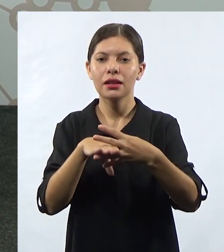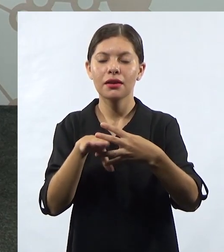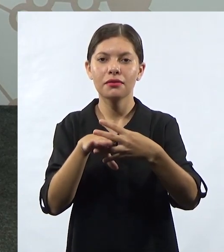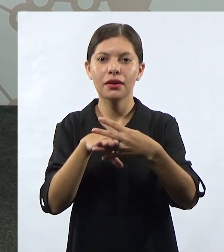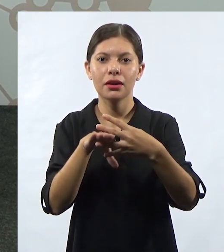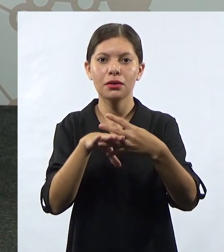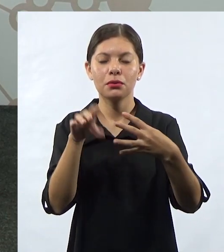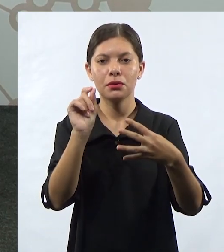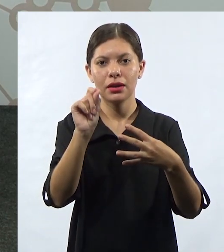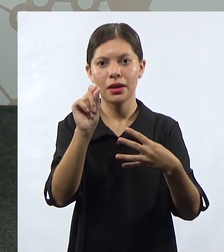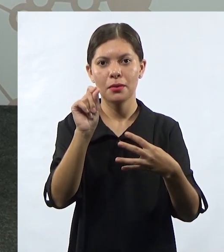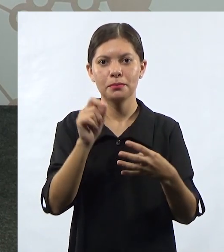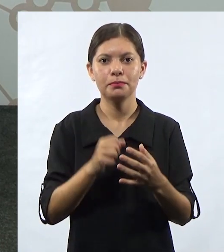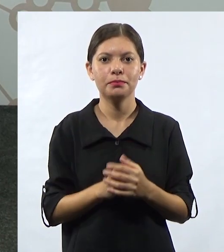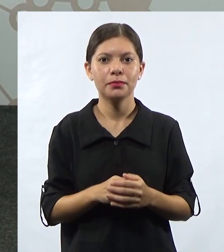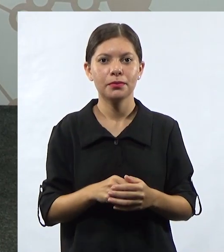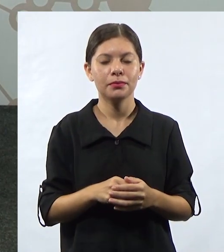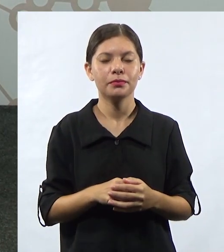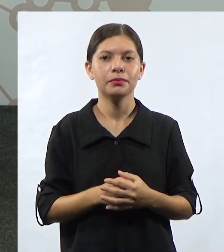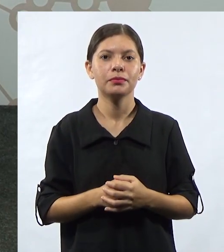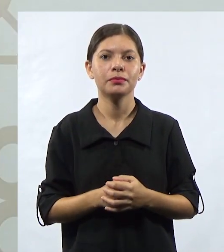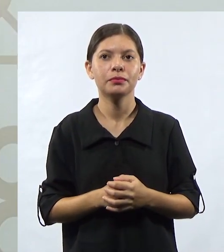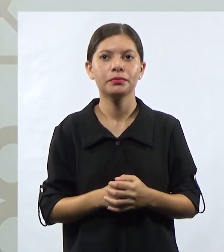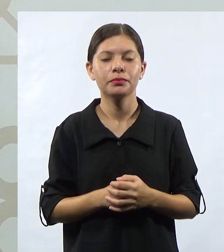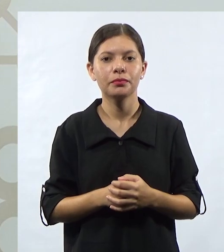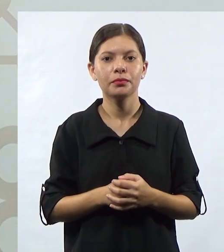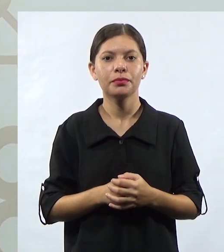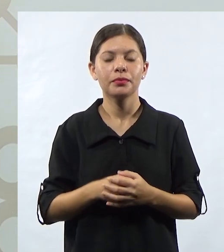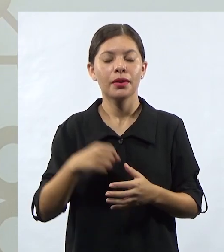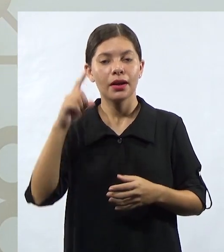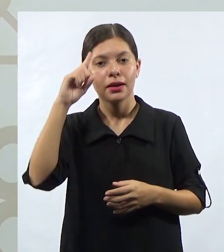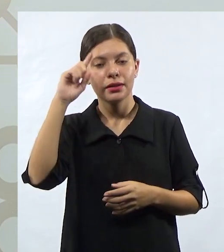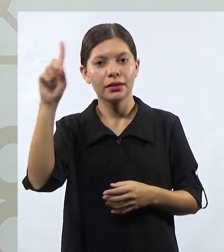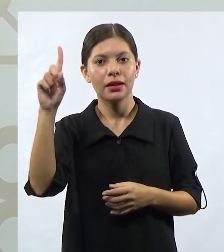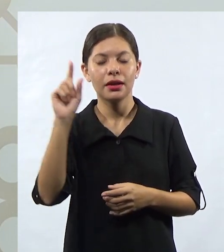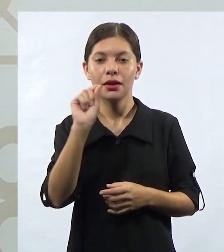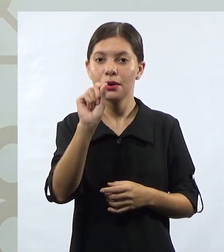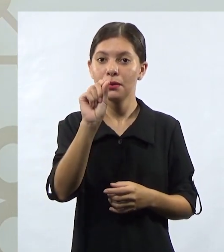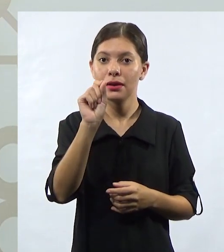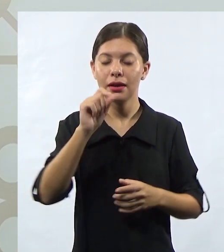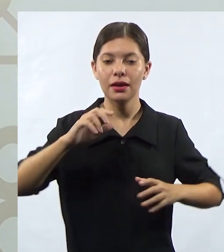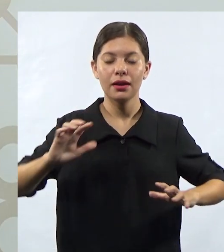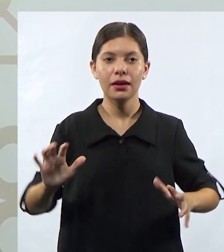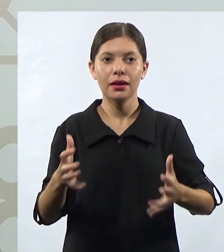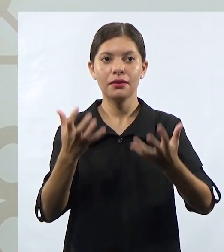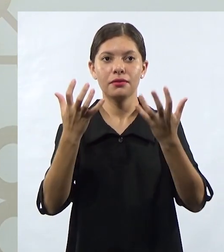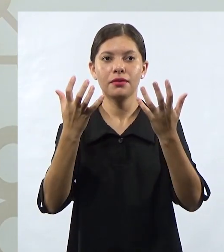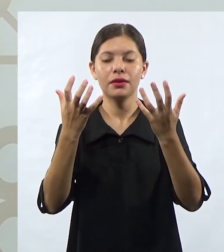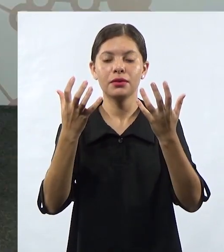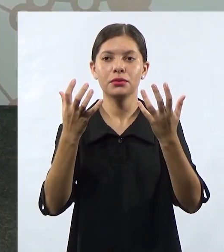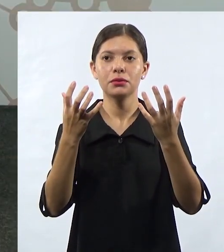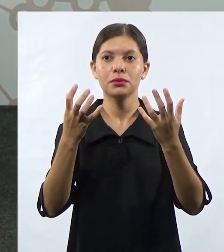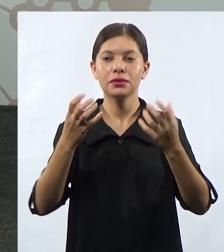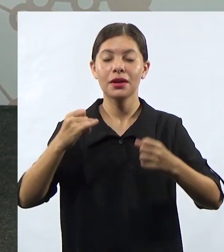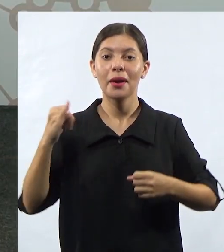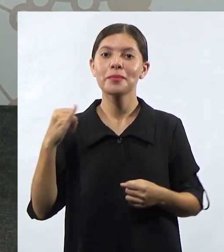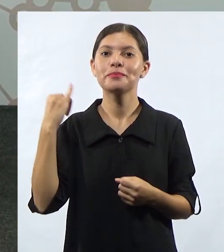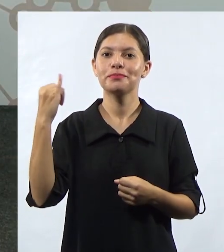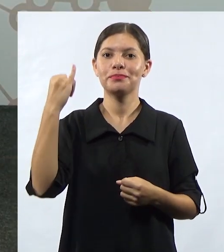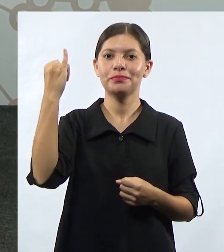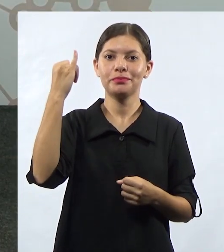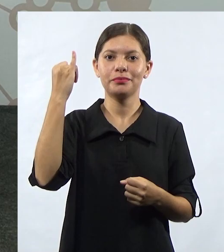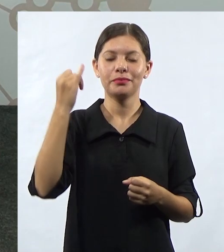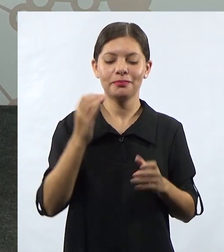intervalo que você vai pontuar, porque a ideia da linha é você pontuar eventos ou momentos